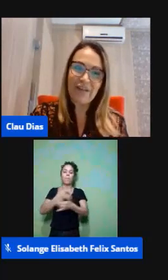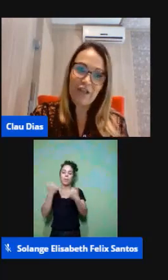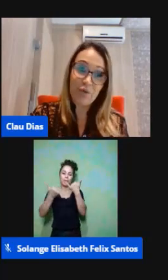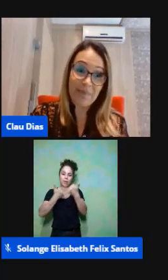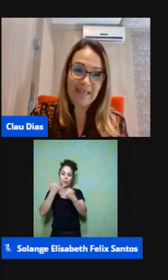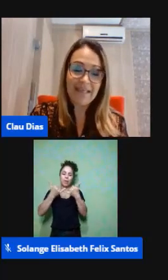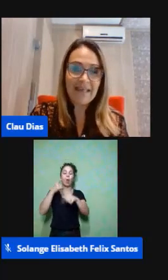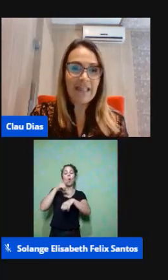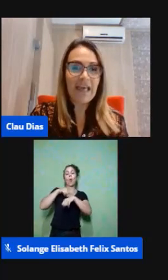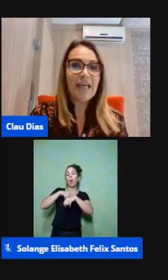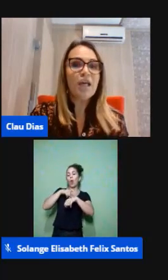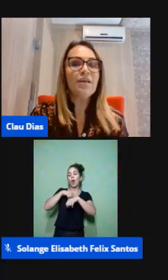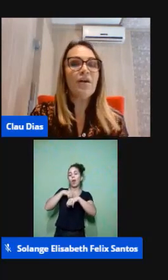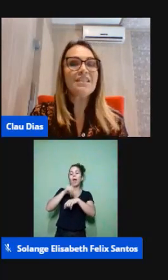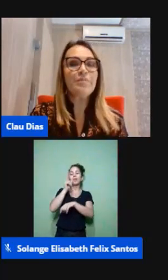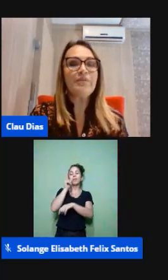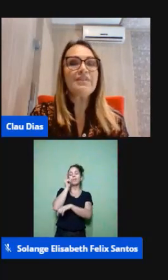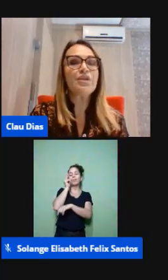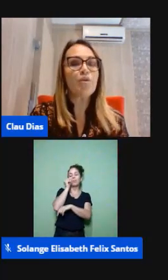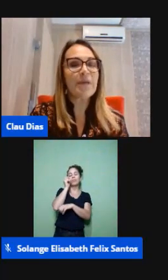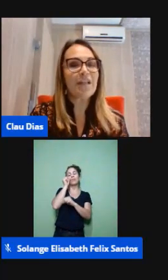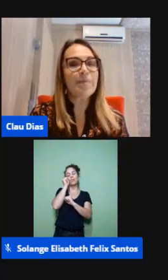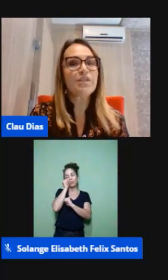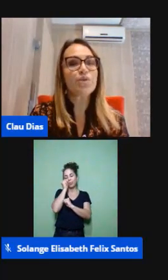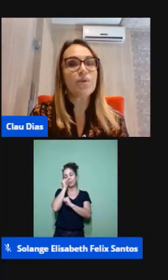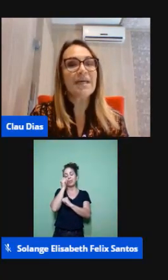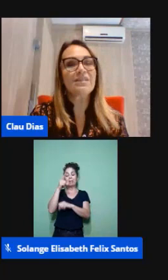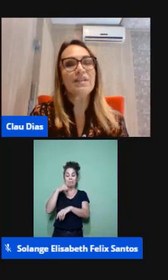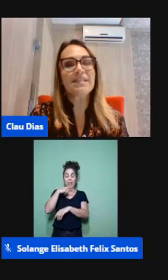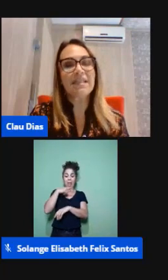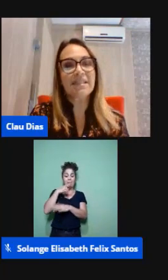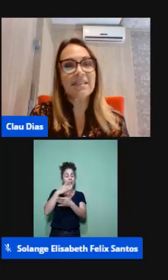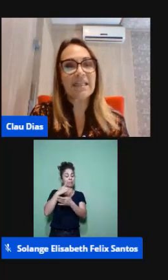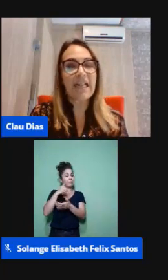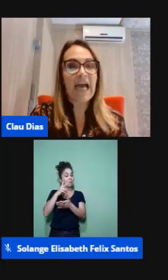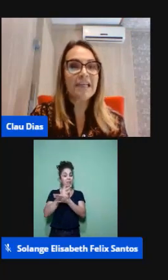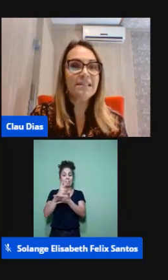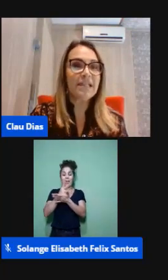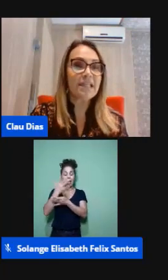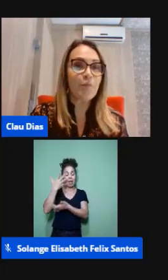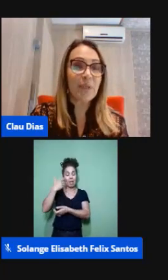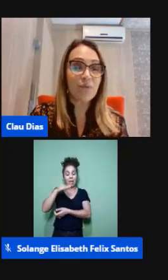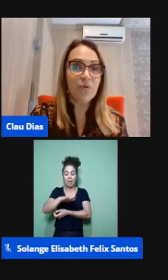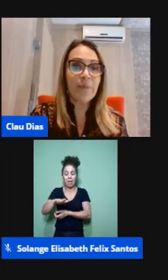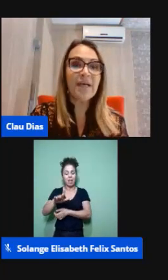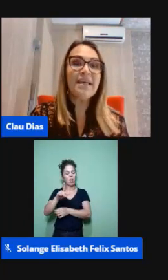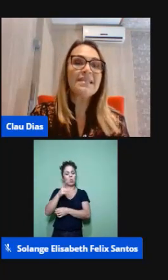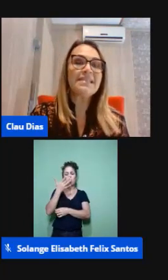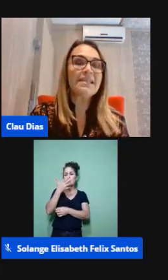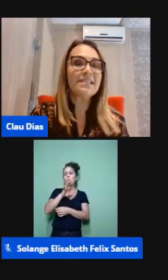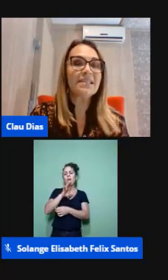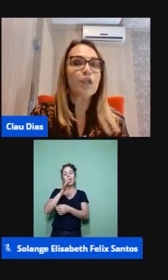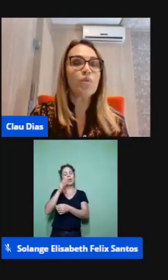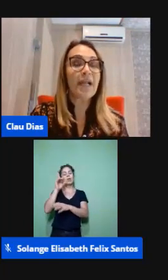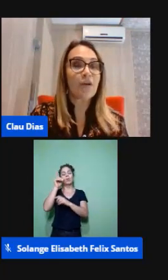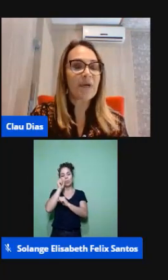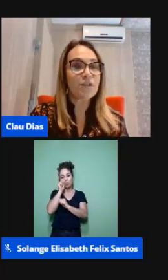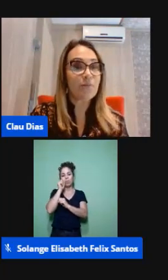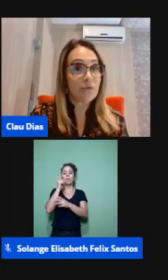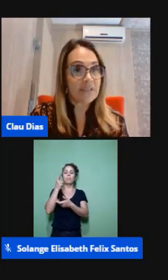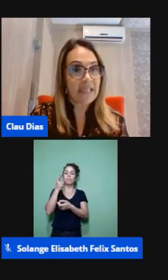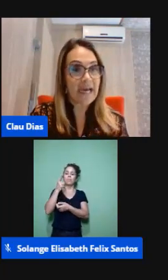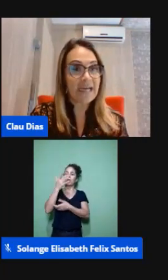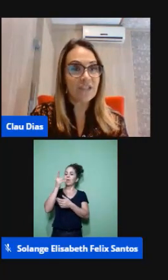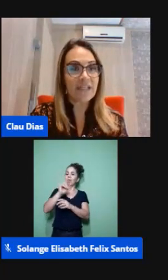criança que não quer dormir, né? Então, olha essa professora como que ela pensou. As outras crianças lá atrás, né? Na penumbra, essa criança aqui num lugar com